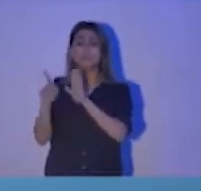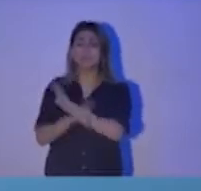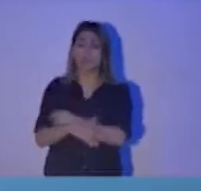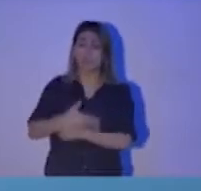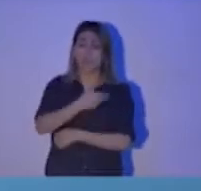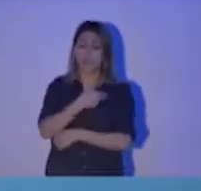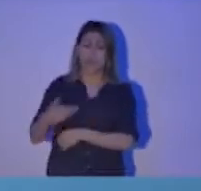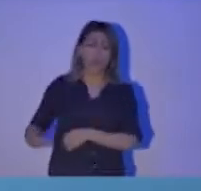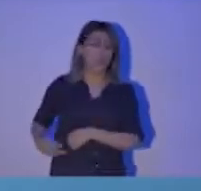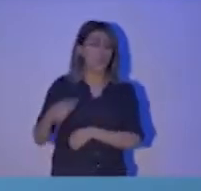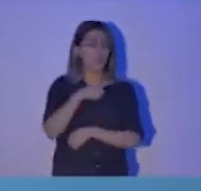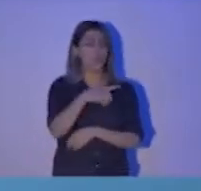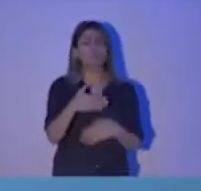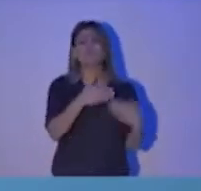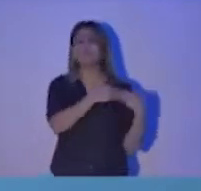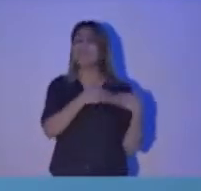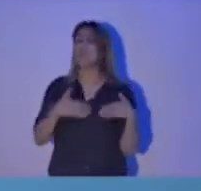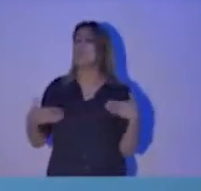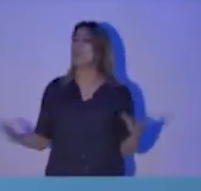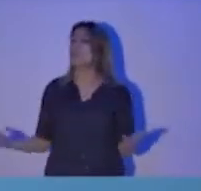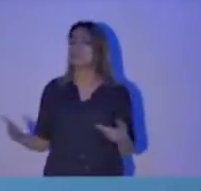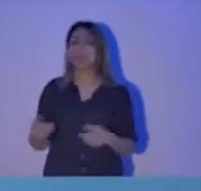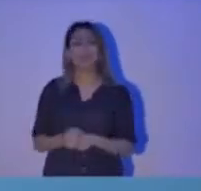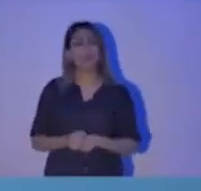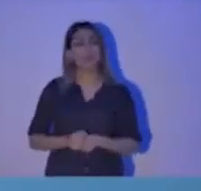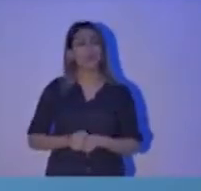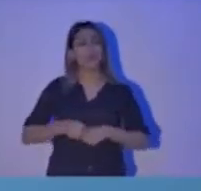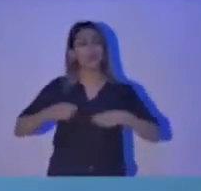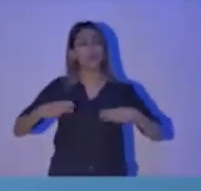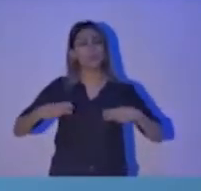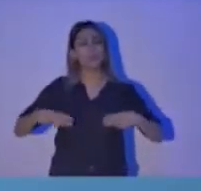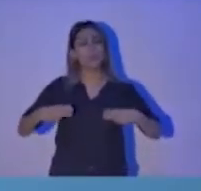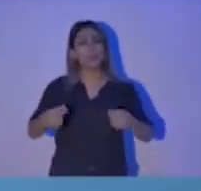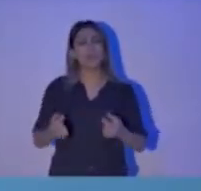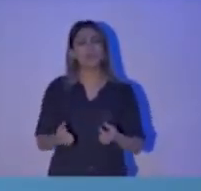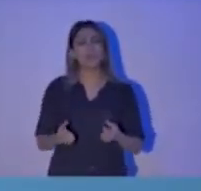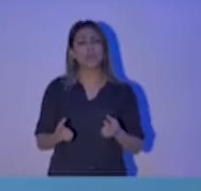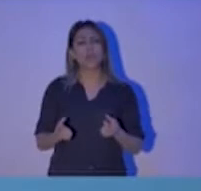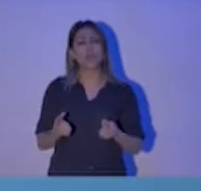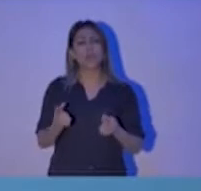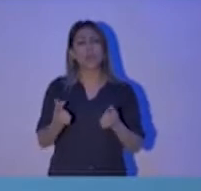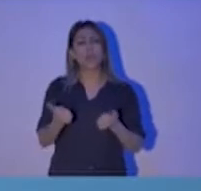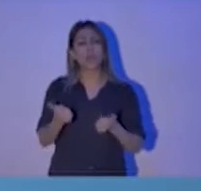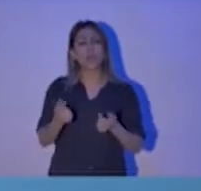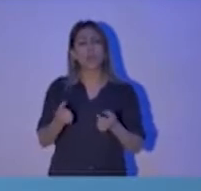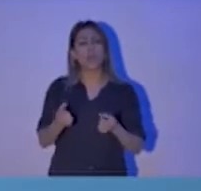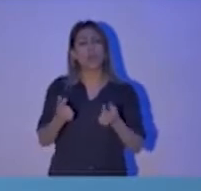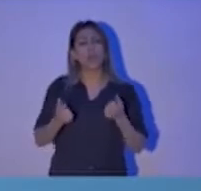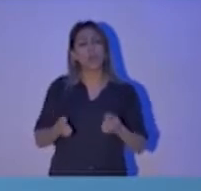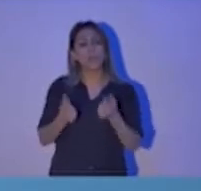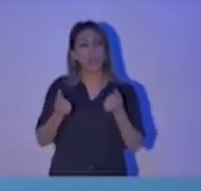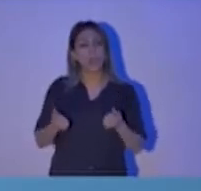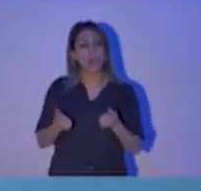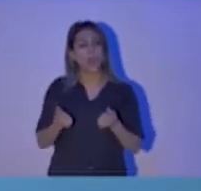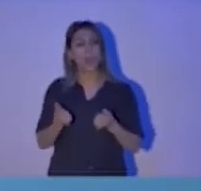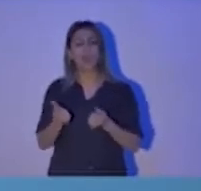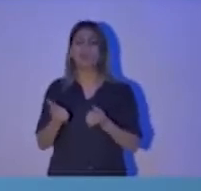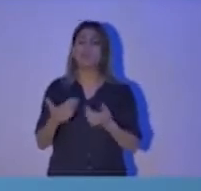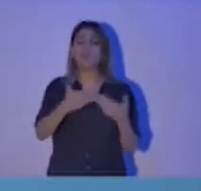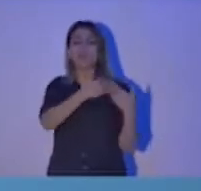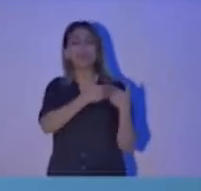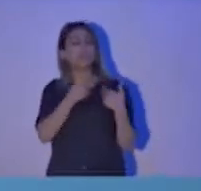que é que o Ministério da Economia tem colocado na mesa? E a gente não pode perder de vista, a nossa situação fiscal